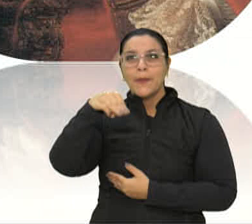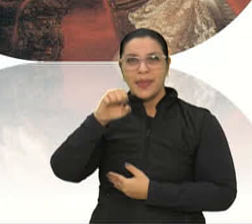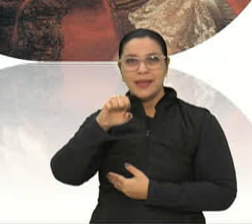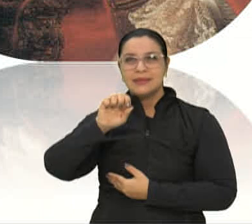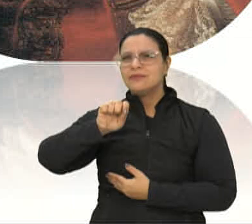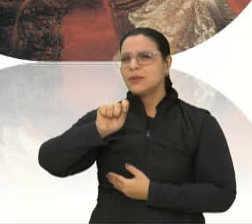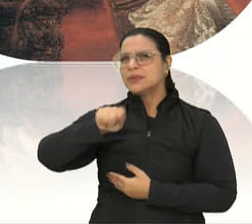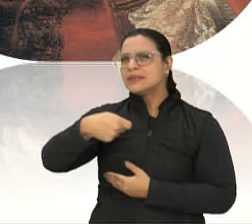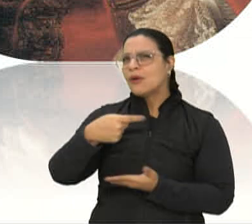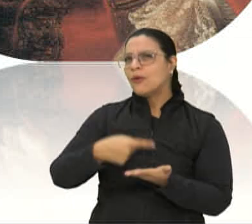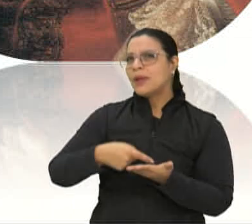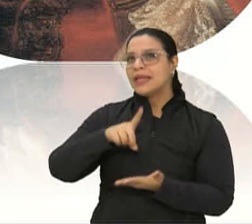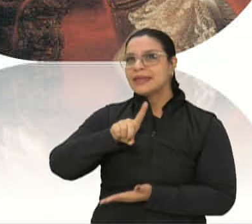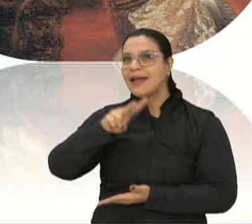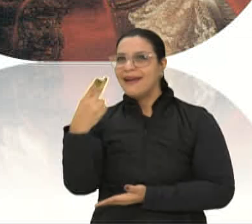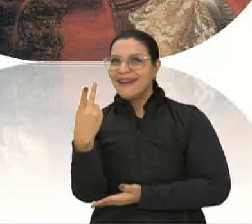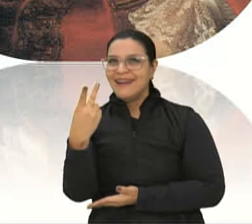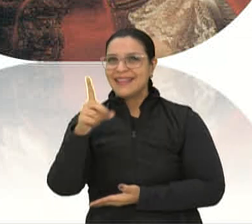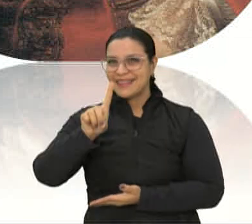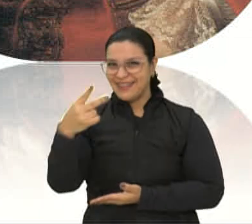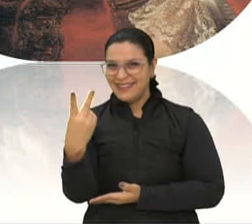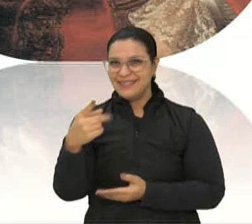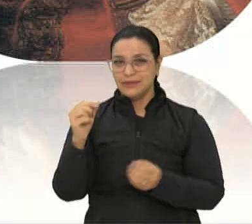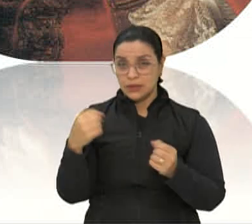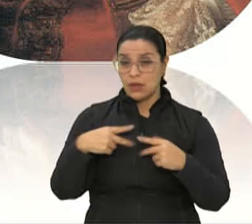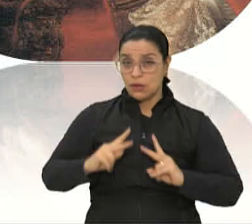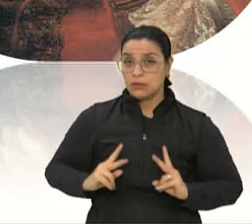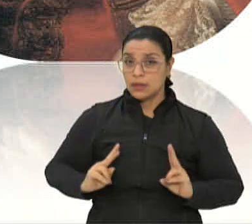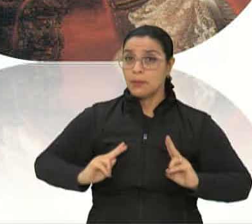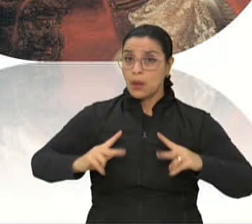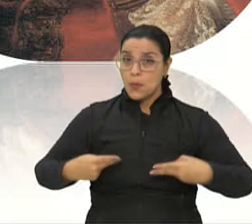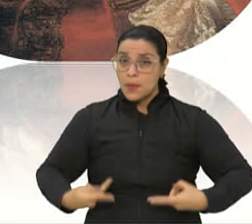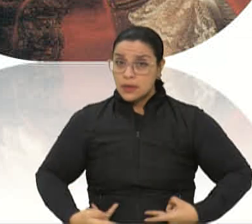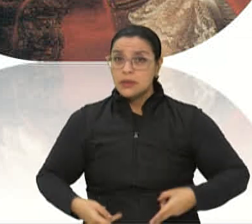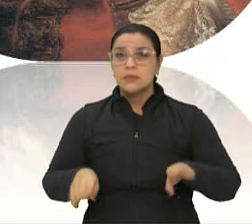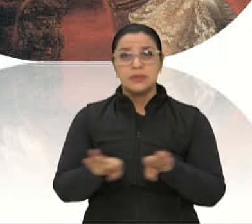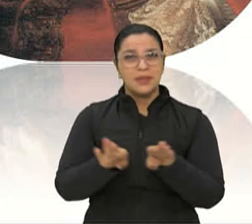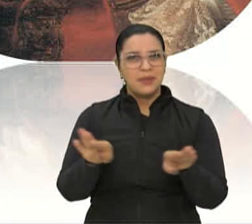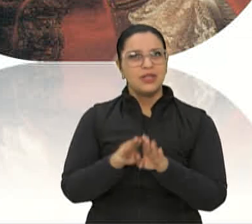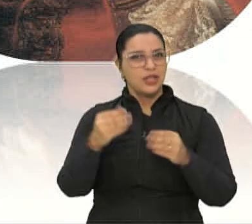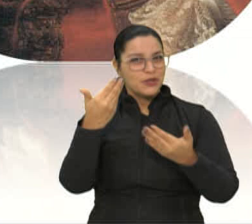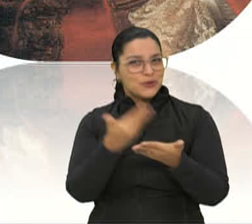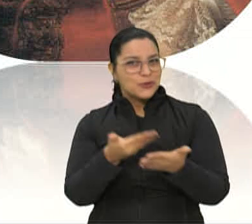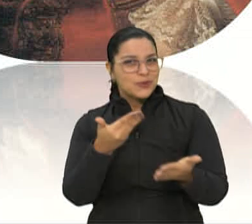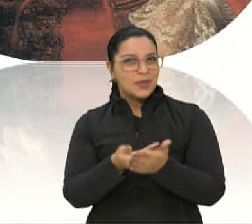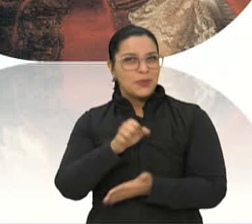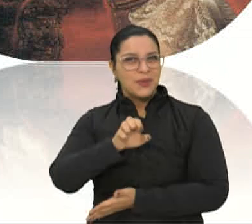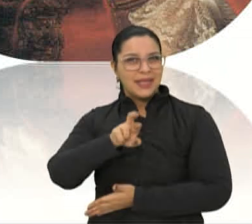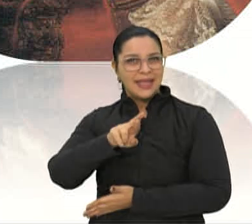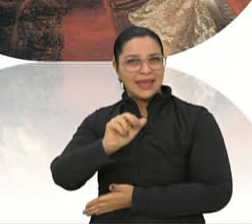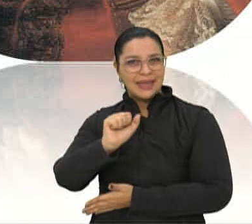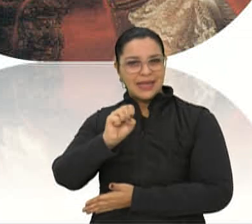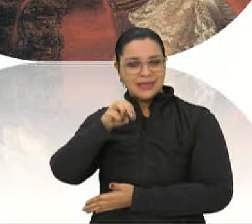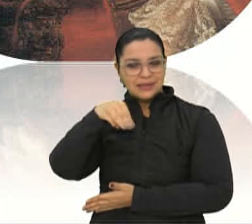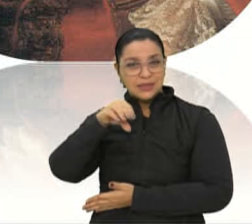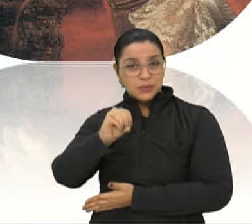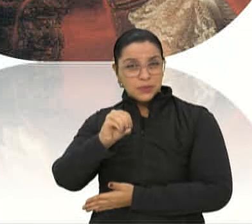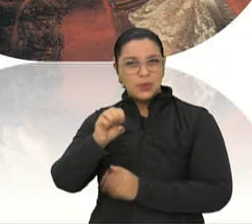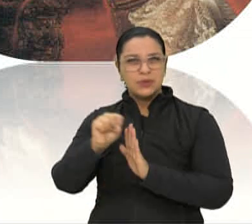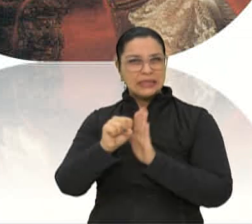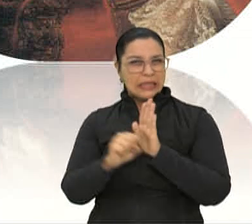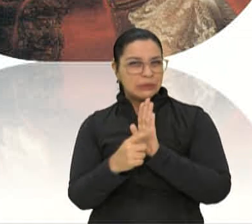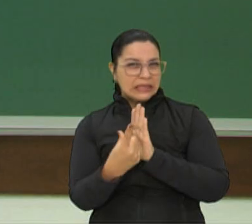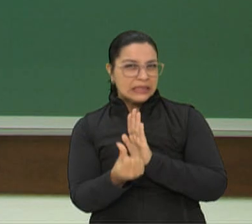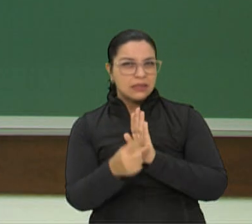para frente aqui do que a gente viu do humanismo, né? Quanto Erasmo de Roterdã, filósofo que a gente estudou na aula passada, estava ali entre o século XVI